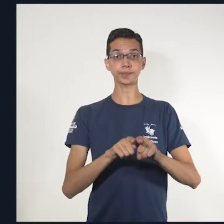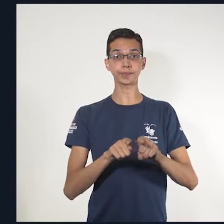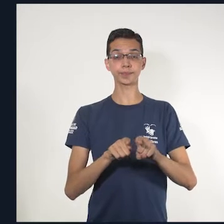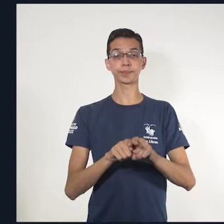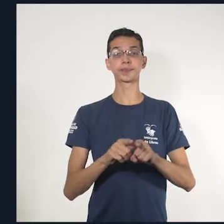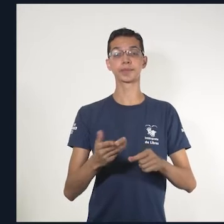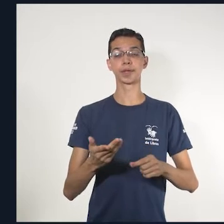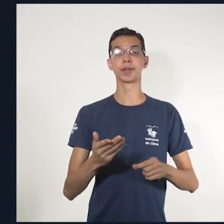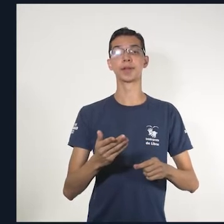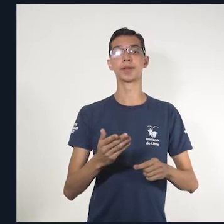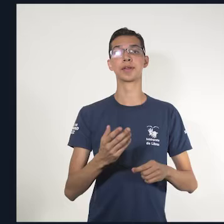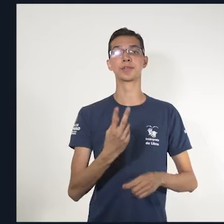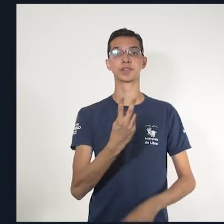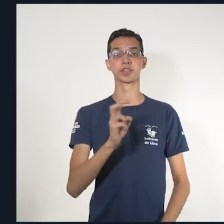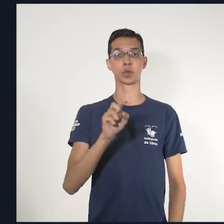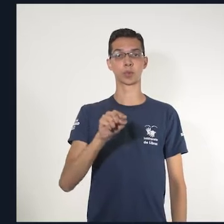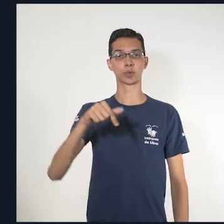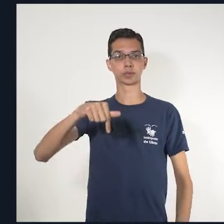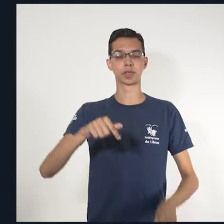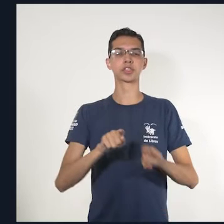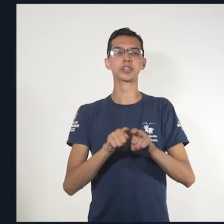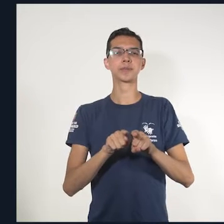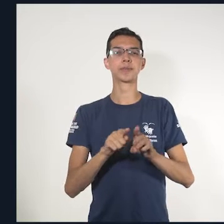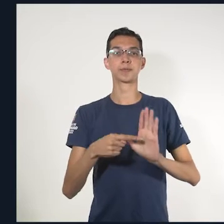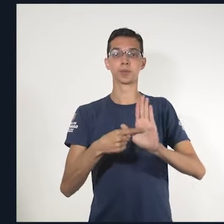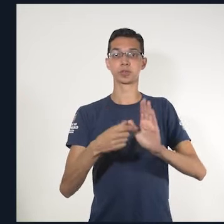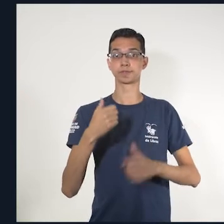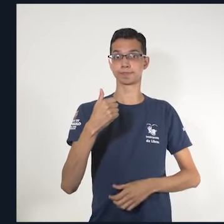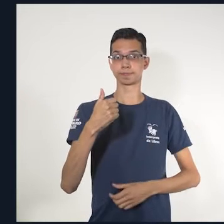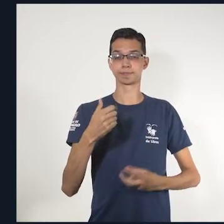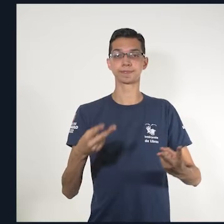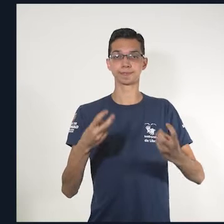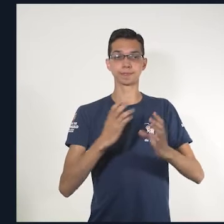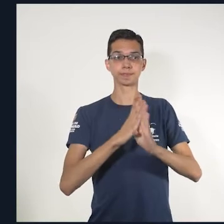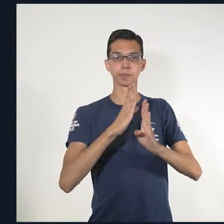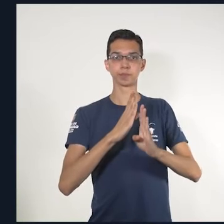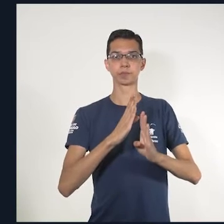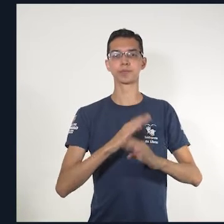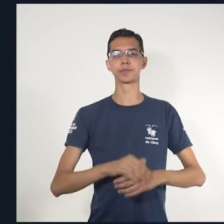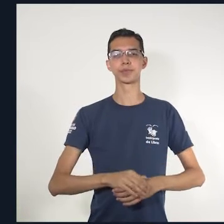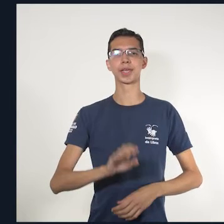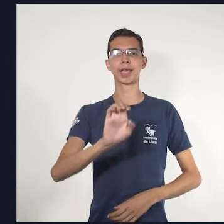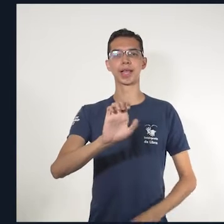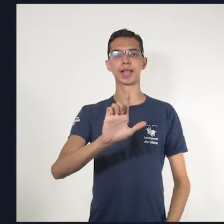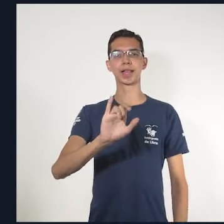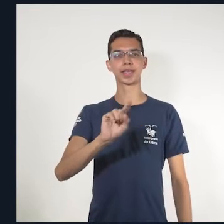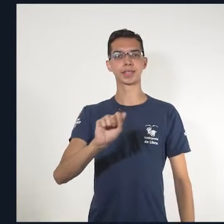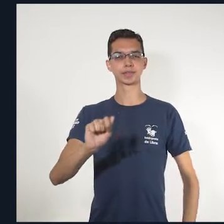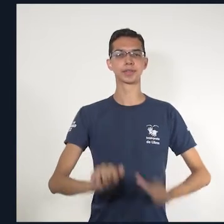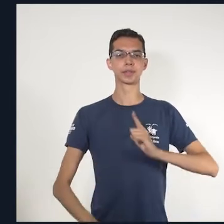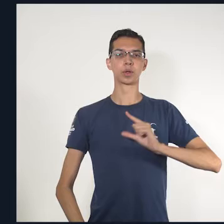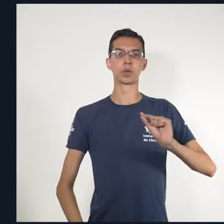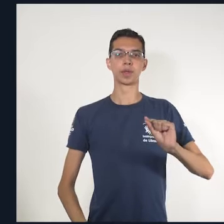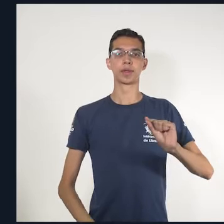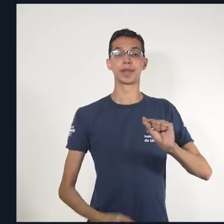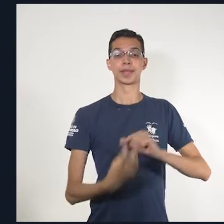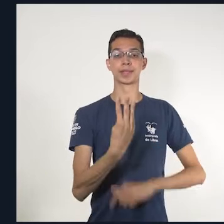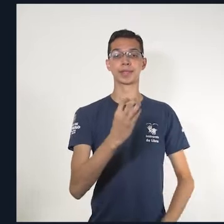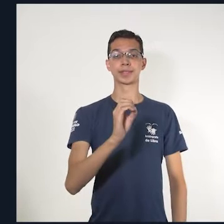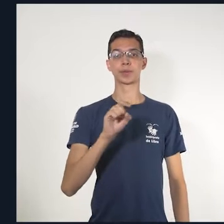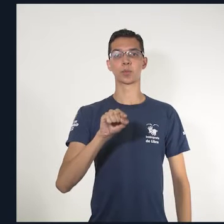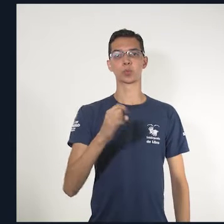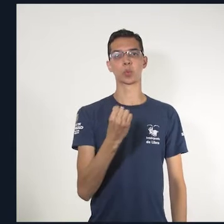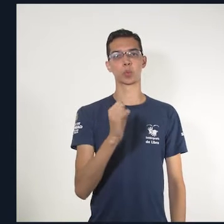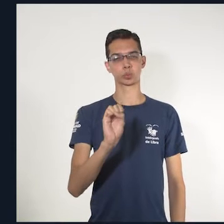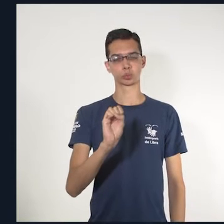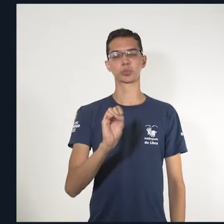25,7. E as amostras positivas com a sorologia ELISA, uma prevalência de 30,8,